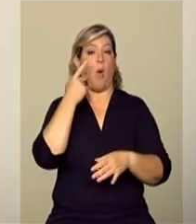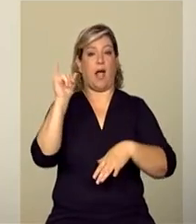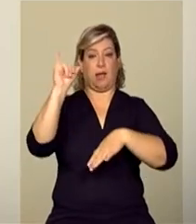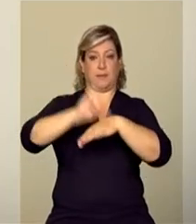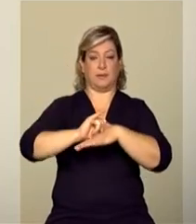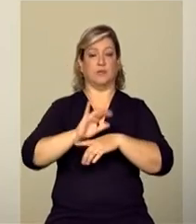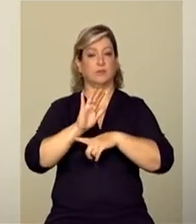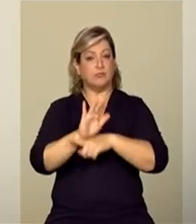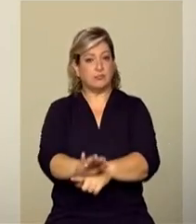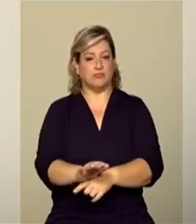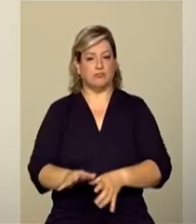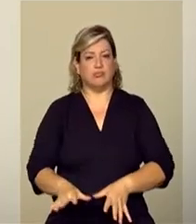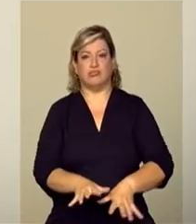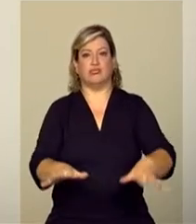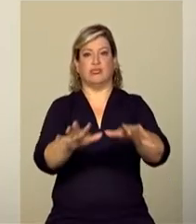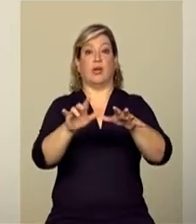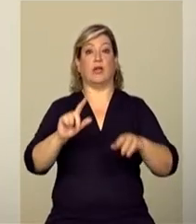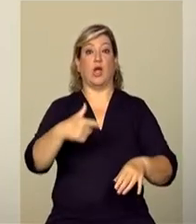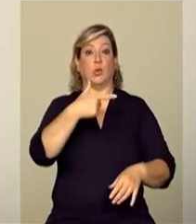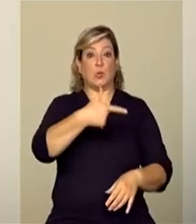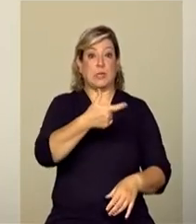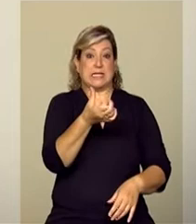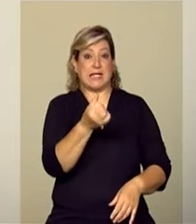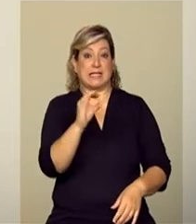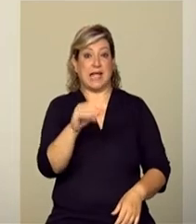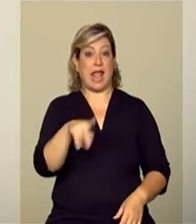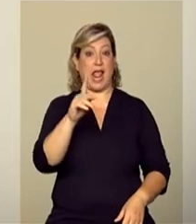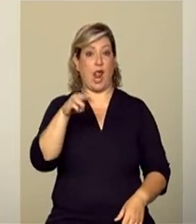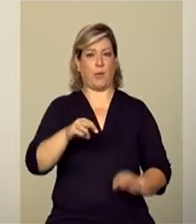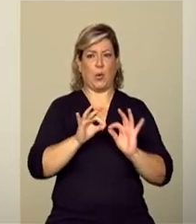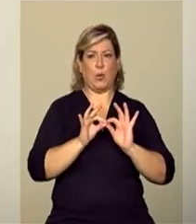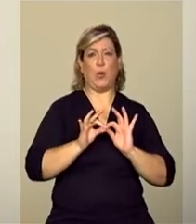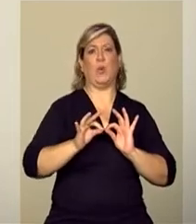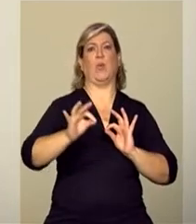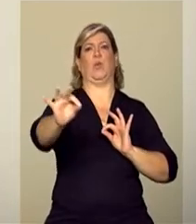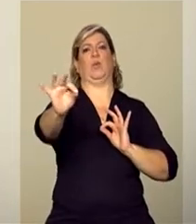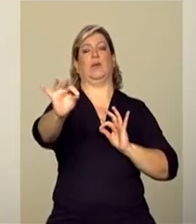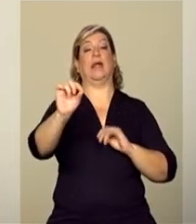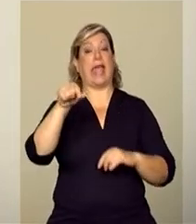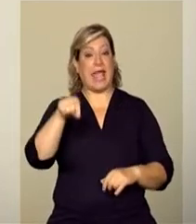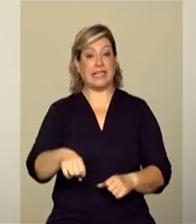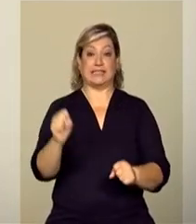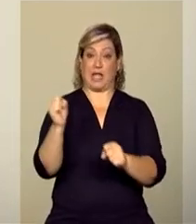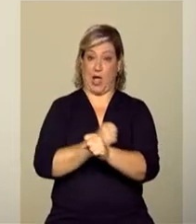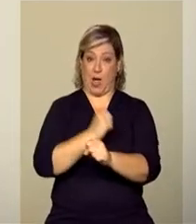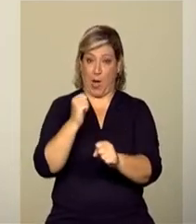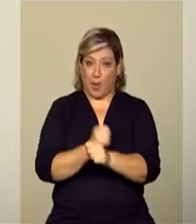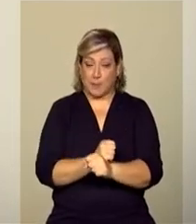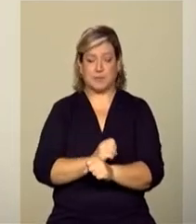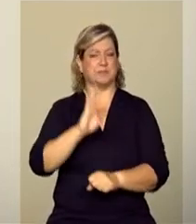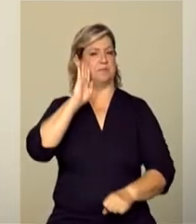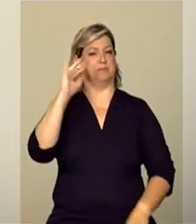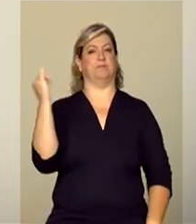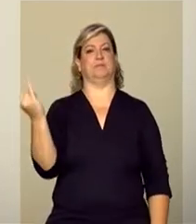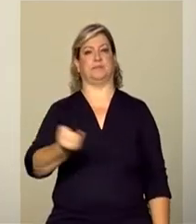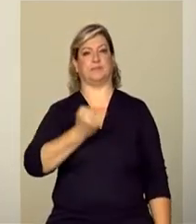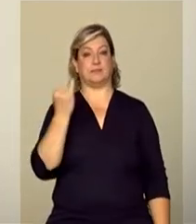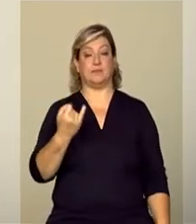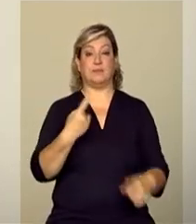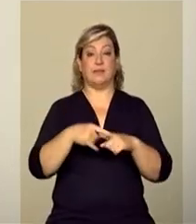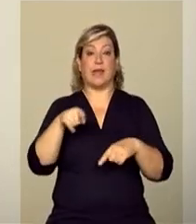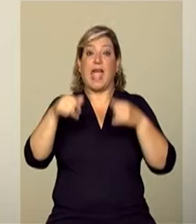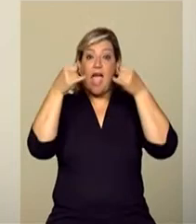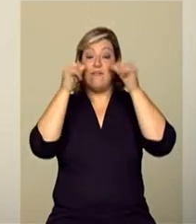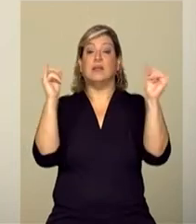uma distância Luciano de 260 km Veja só essa obra é fundamental porque ela